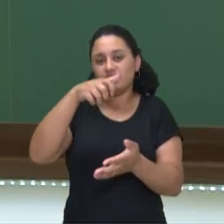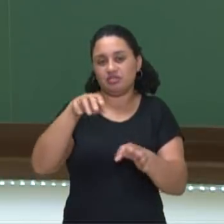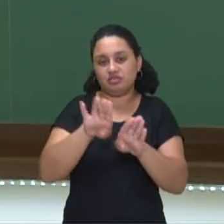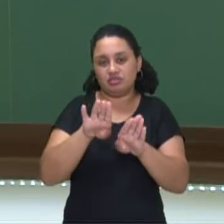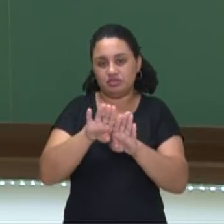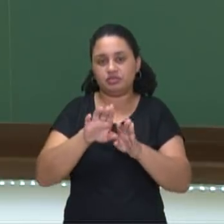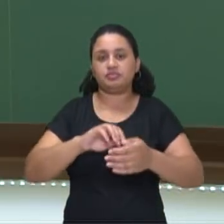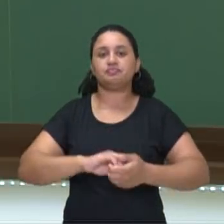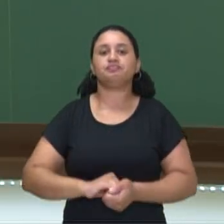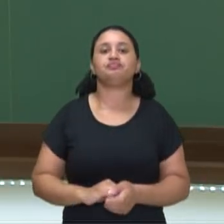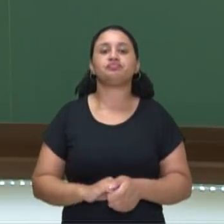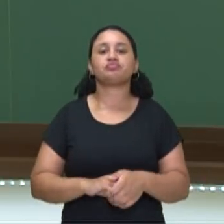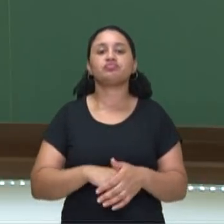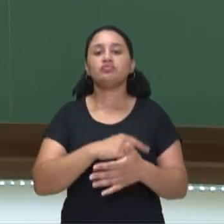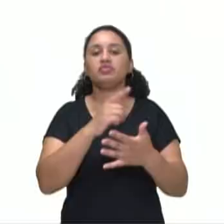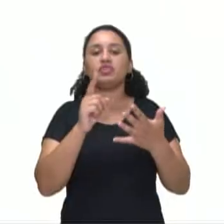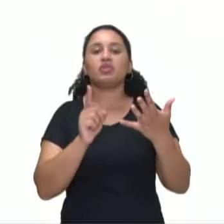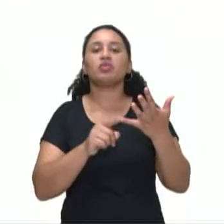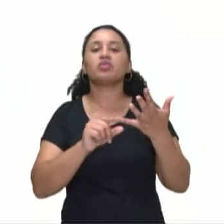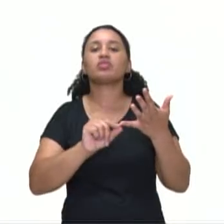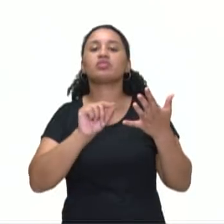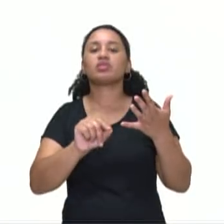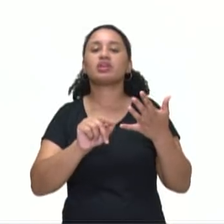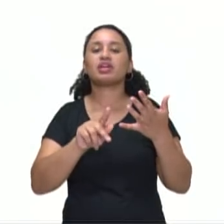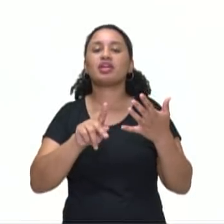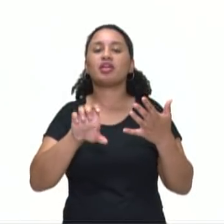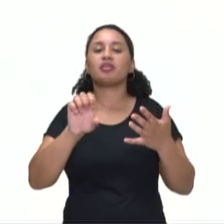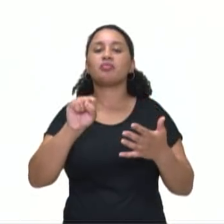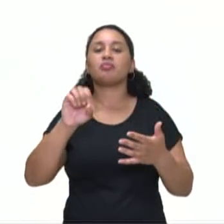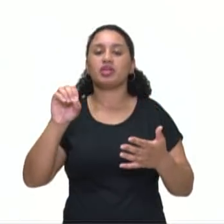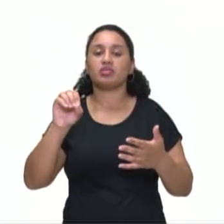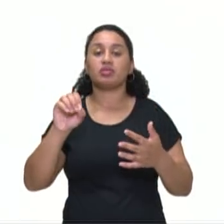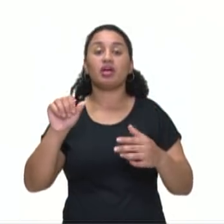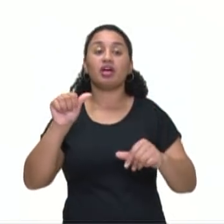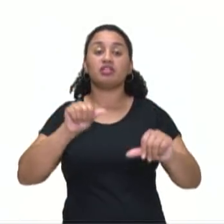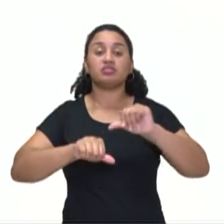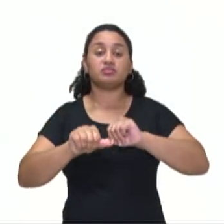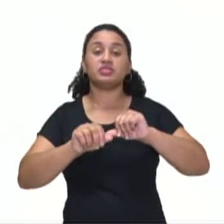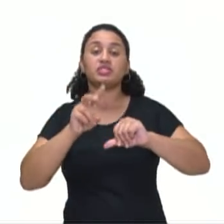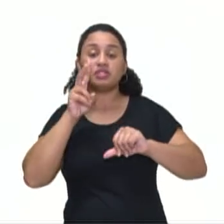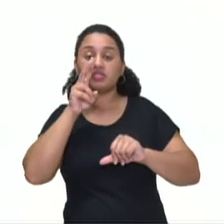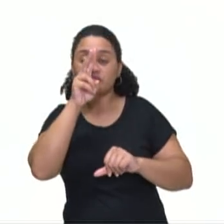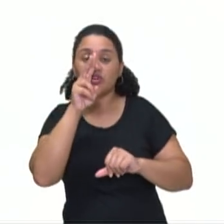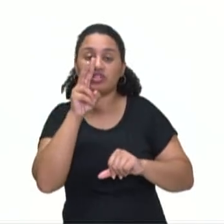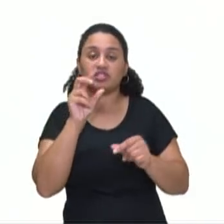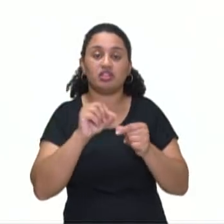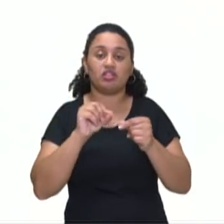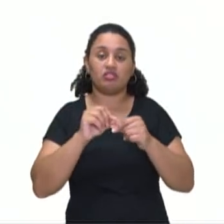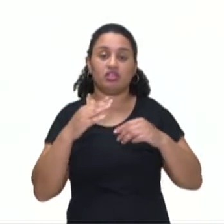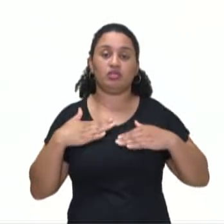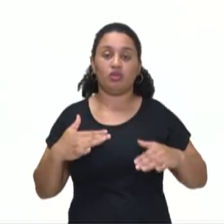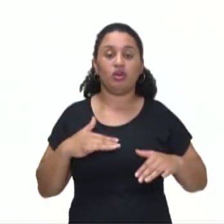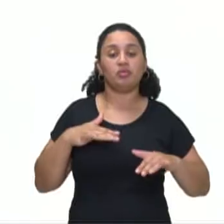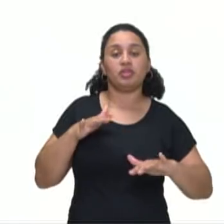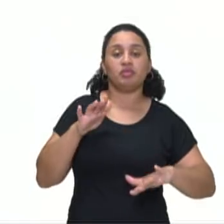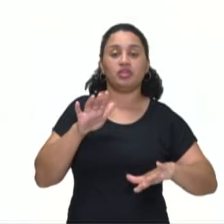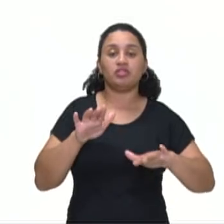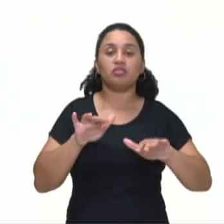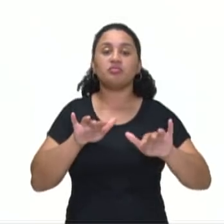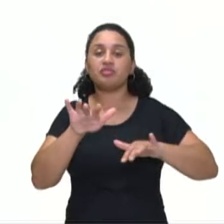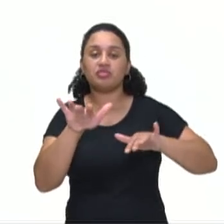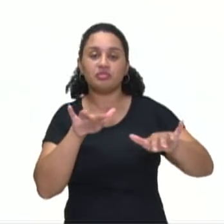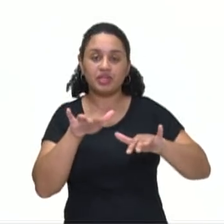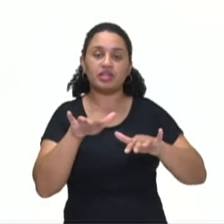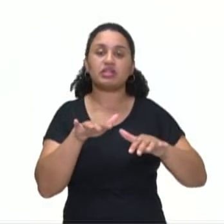Peso. São as mudanças de força utilizadas pelo corpo ao movimentar-se. Passivo,